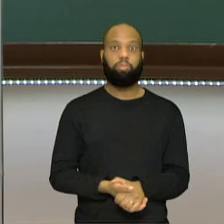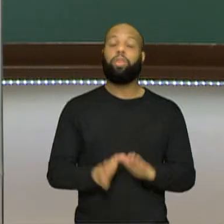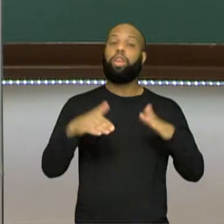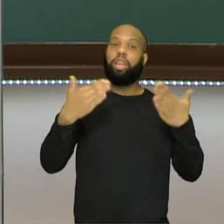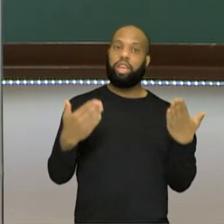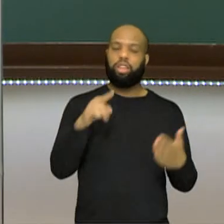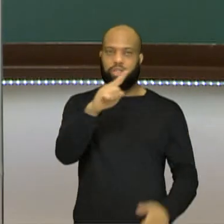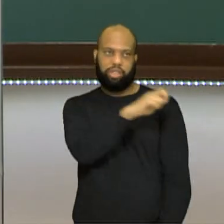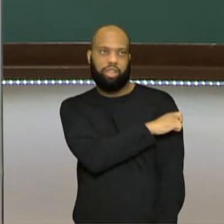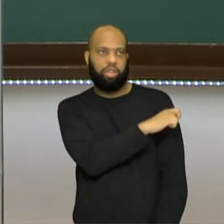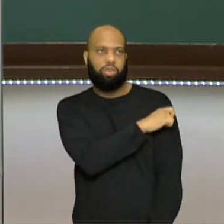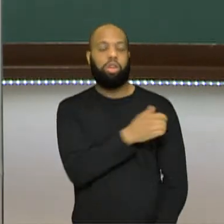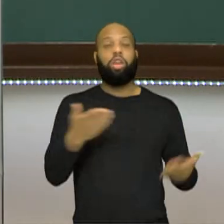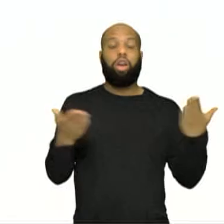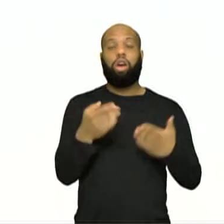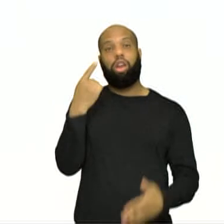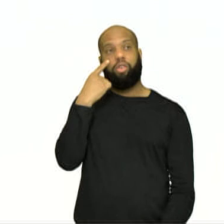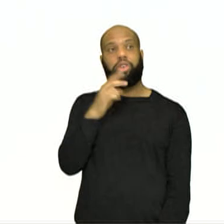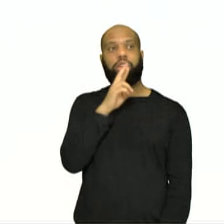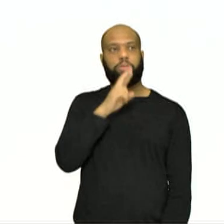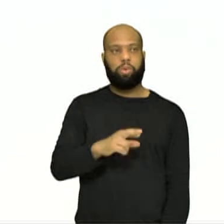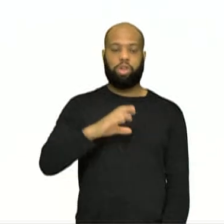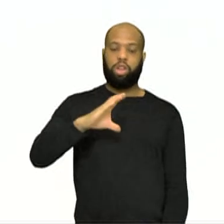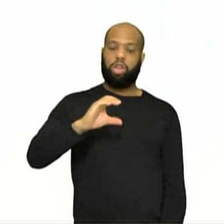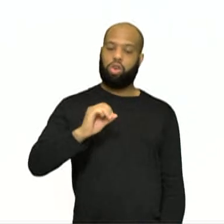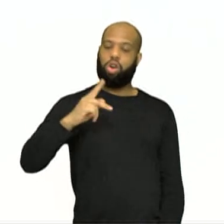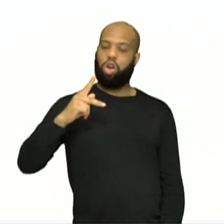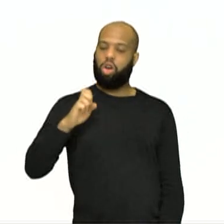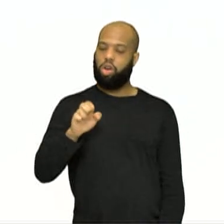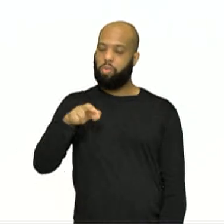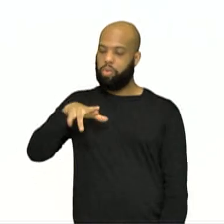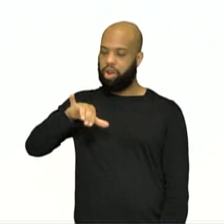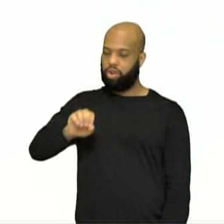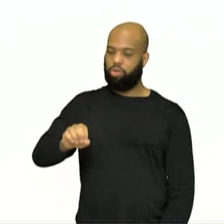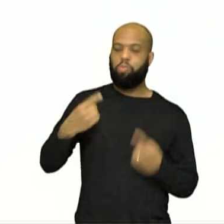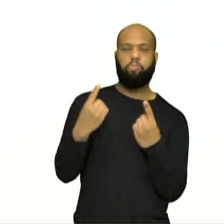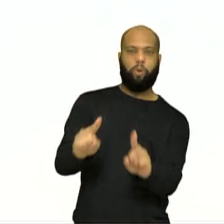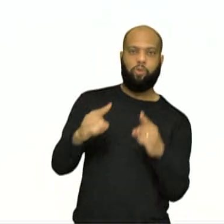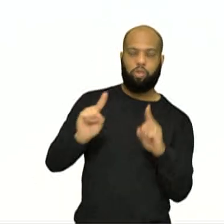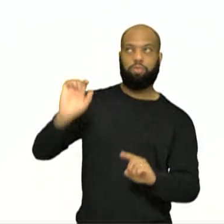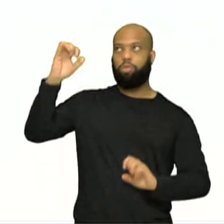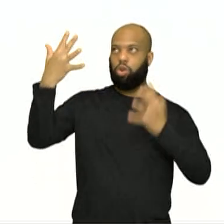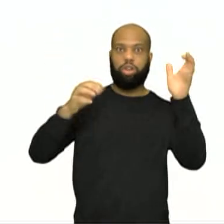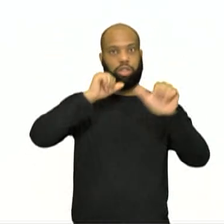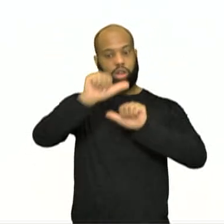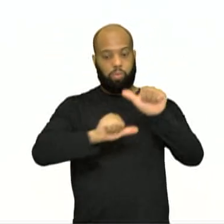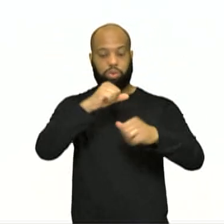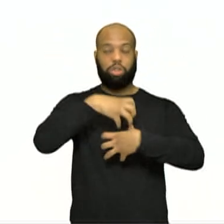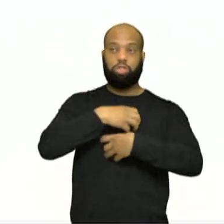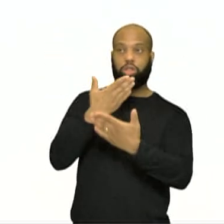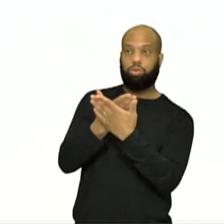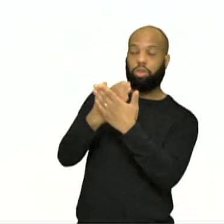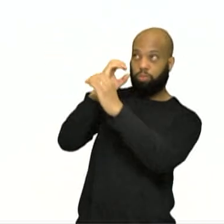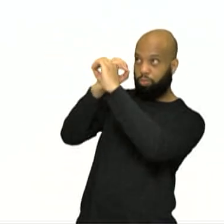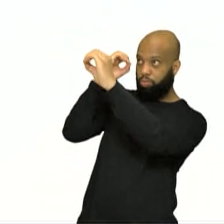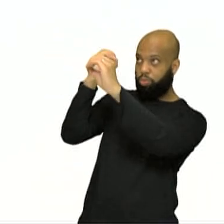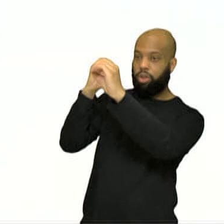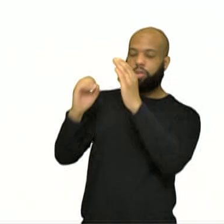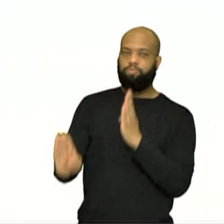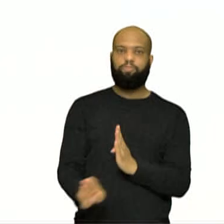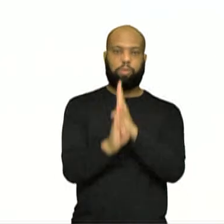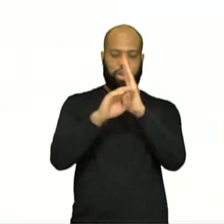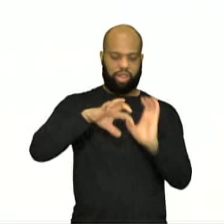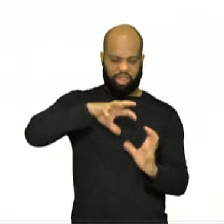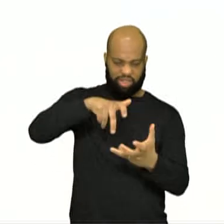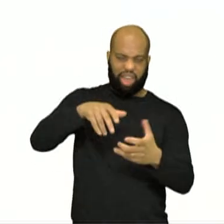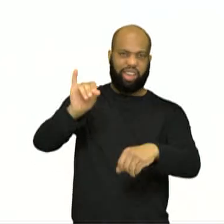Então, estudante, vamos à resposta. Copérnico provocou a mudança radical na forma em que se fazia astronomia e constatou que a Terra não era o centro